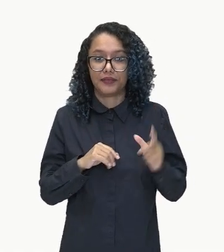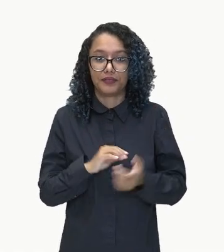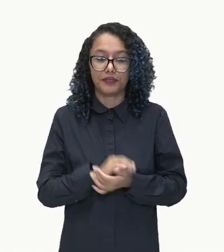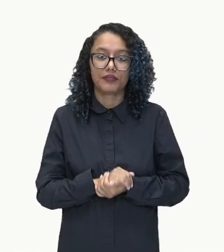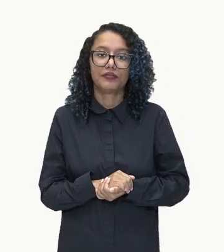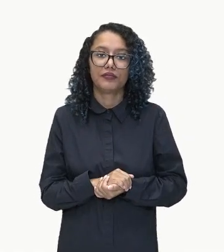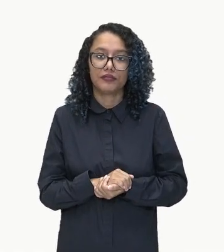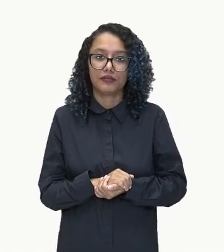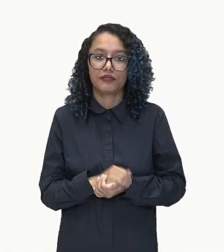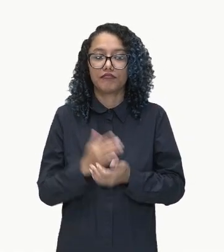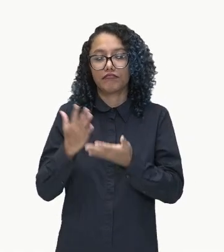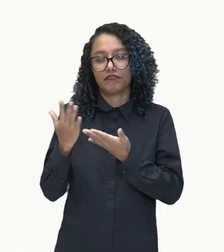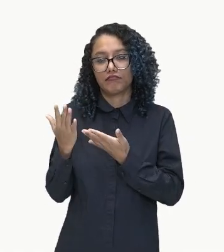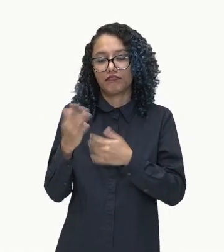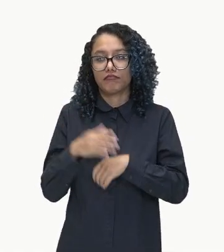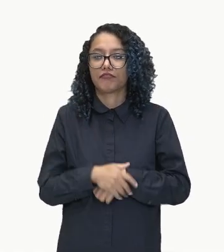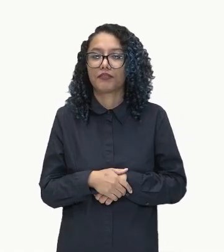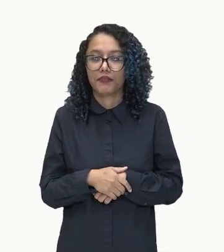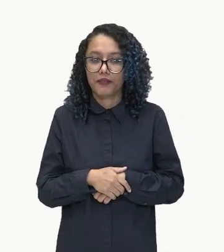né, Boston, Washington,